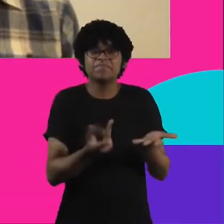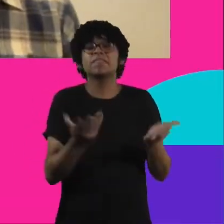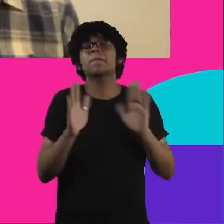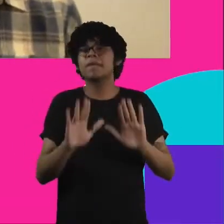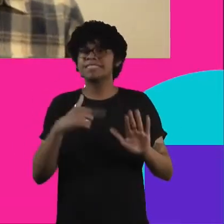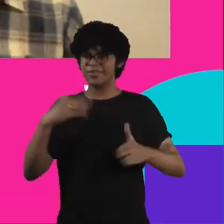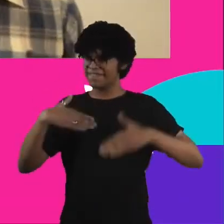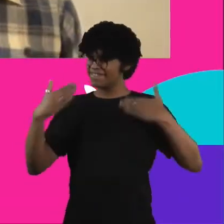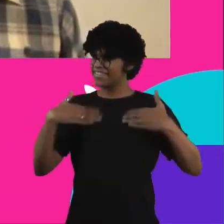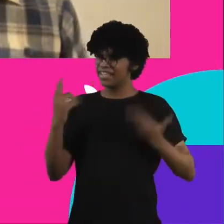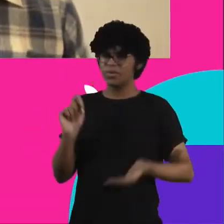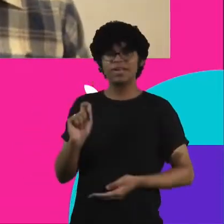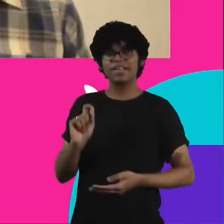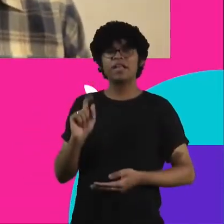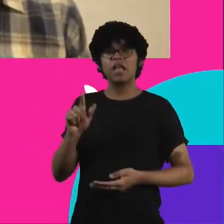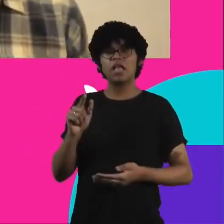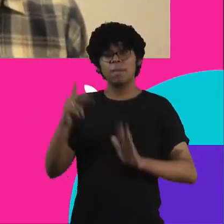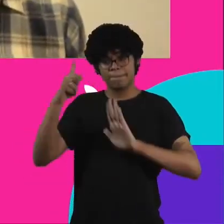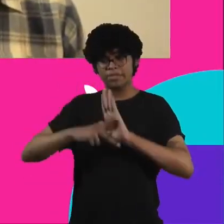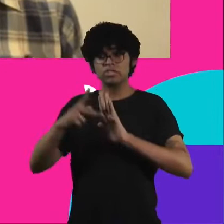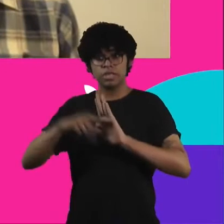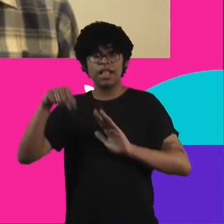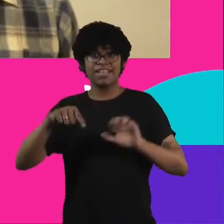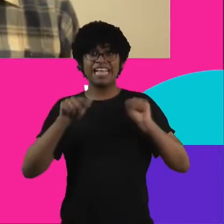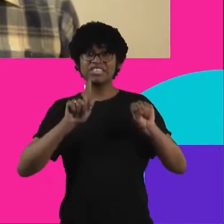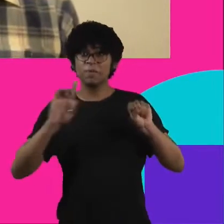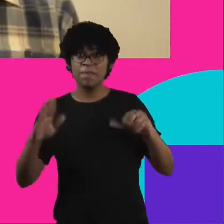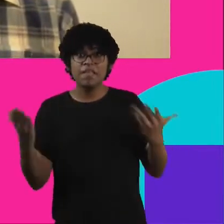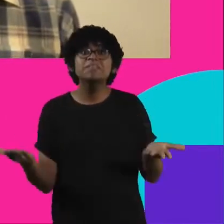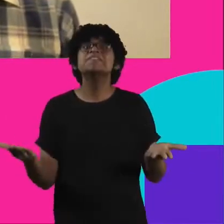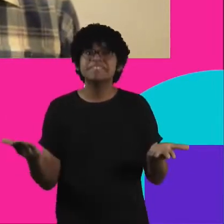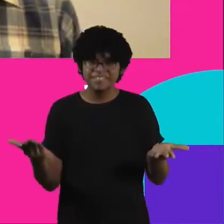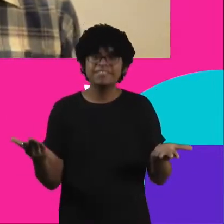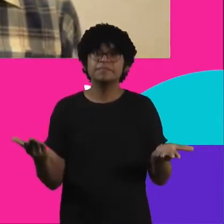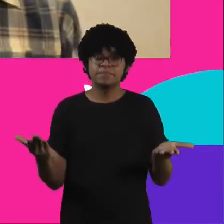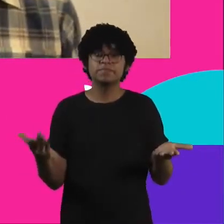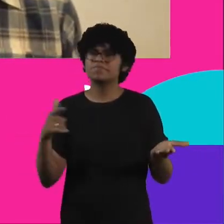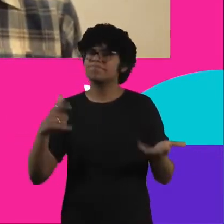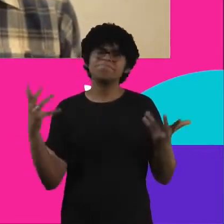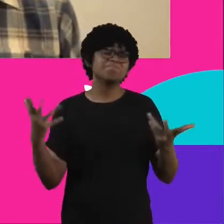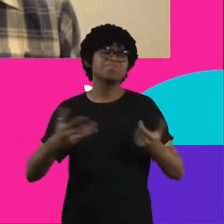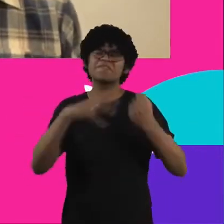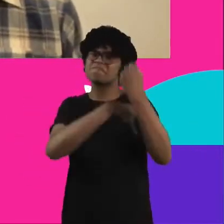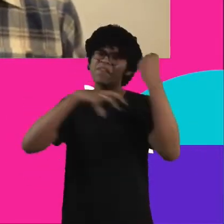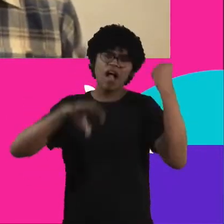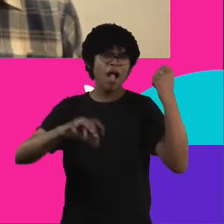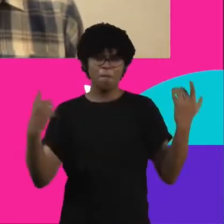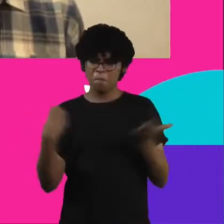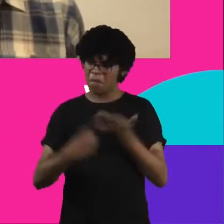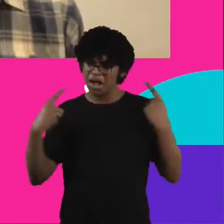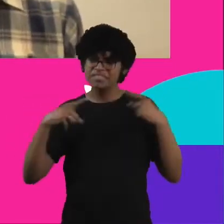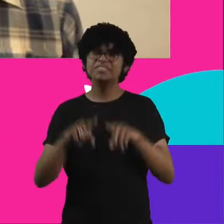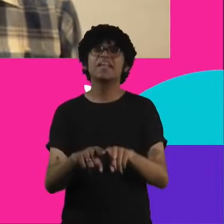aqui num tempo tão curto, mas o que foi muito bacana foi ver projetos como esse aqui, o Social Good Brasil, que é uma